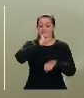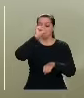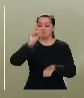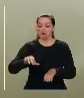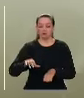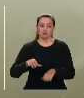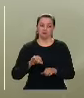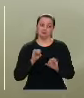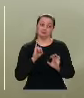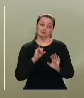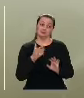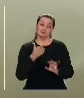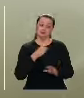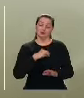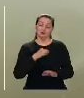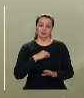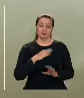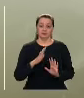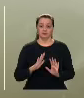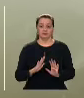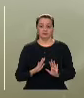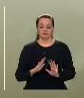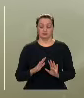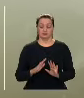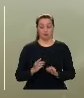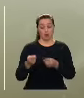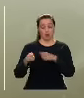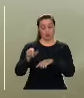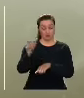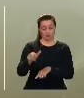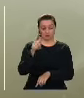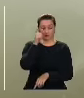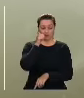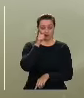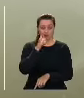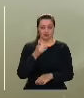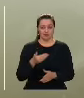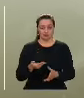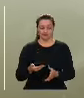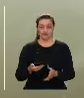atirar a pedra contra ela.